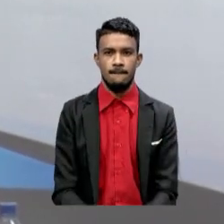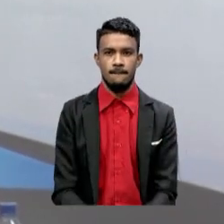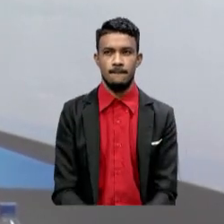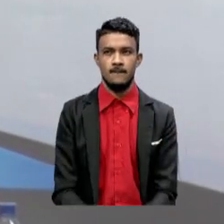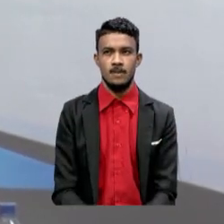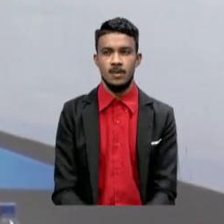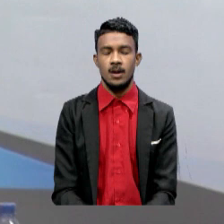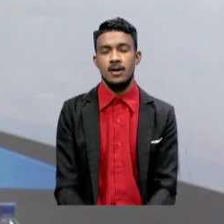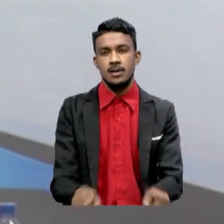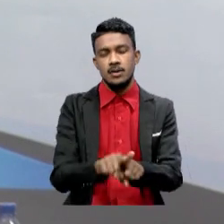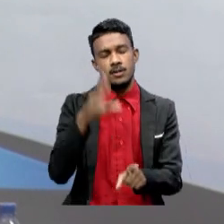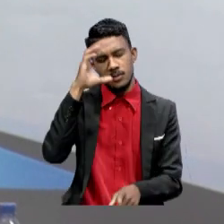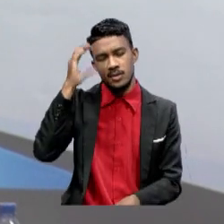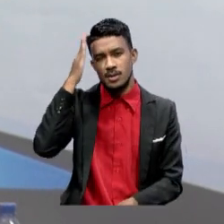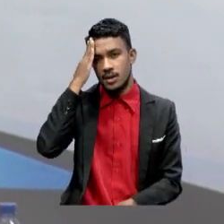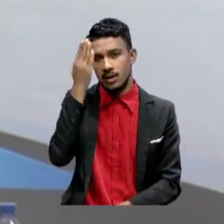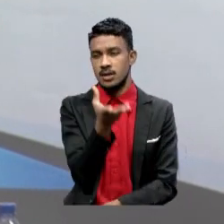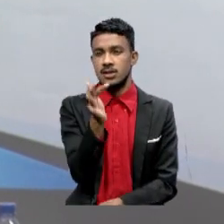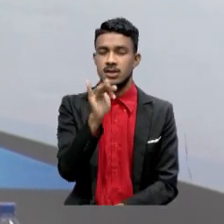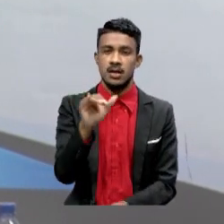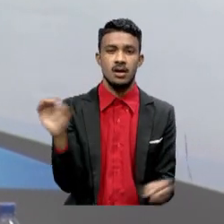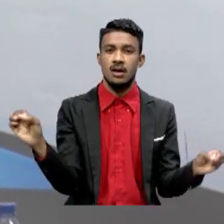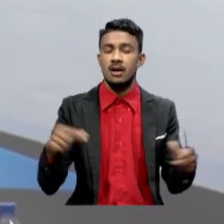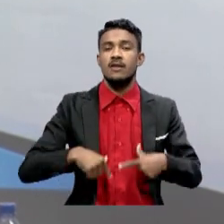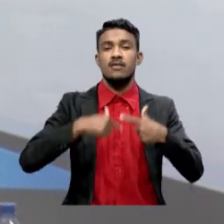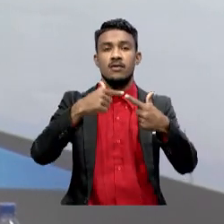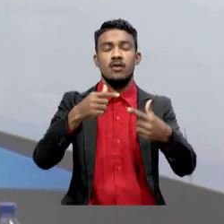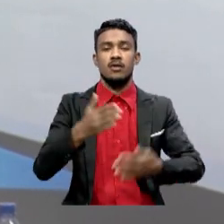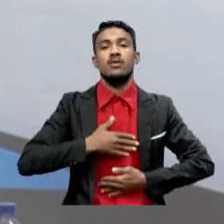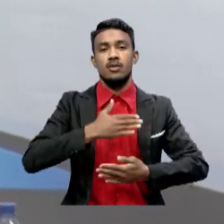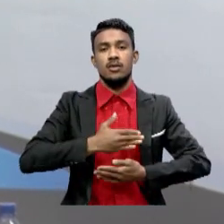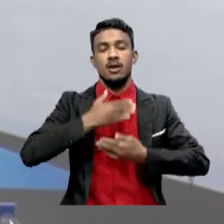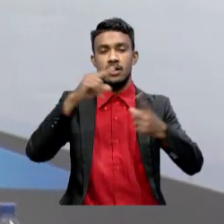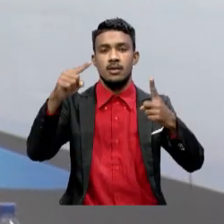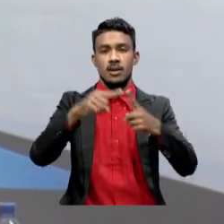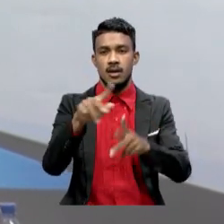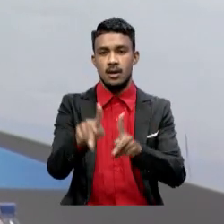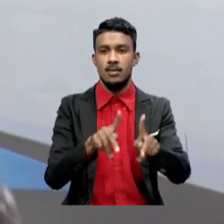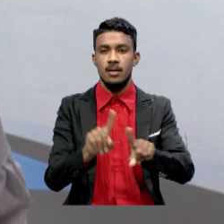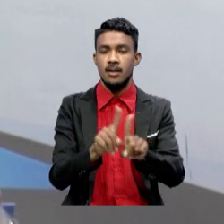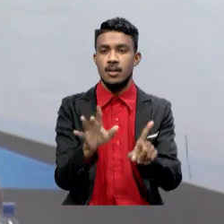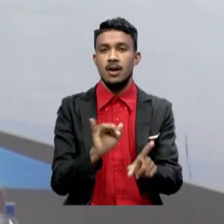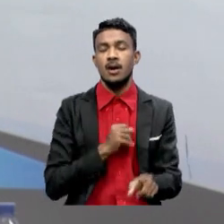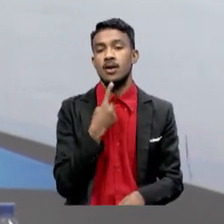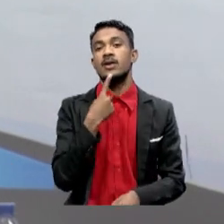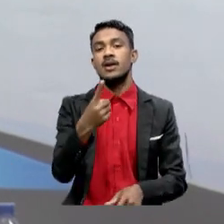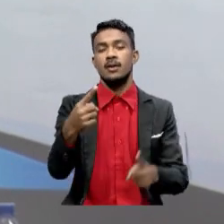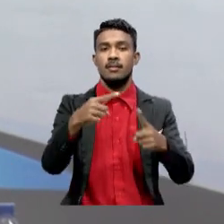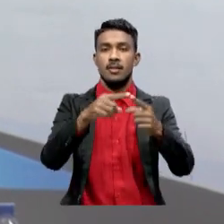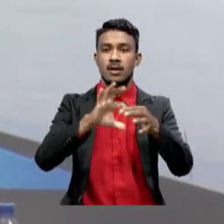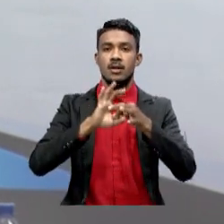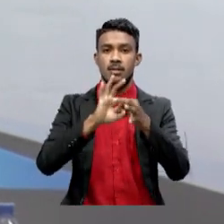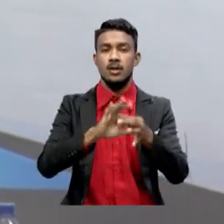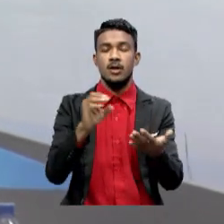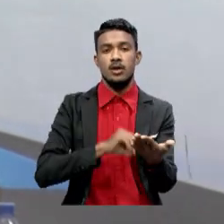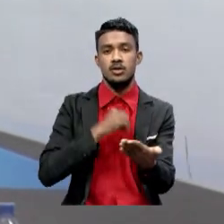anesane analis sube sira sempre la fo contenti pa ema. Mesa odea ba ekipa objektivu sube la osa